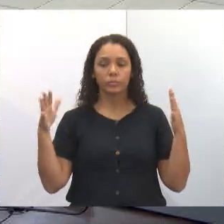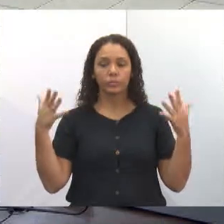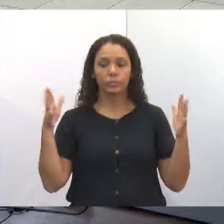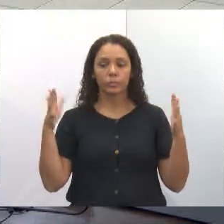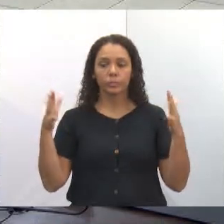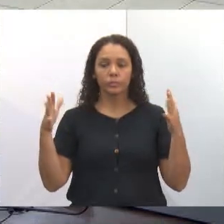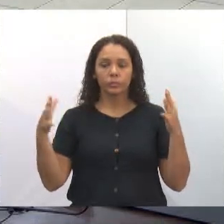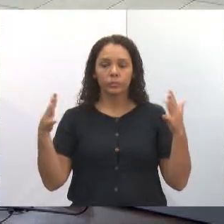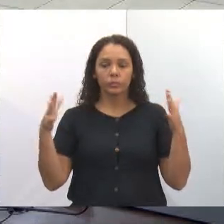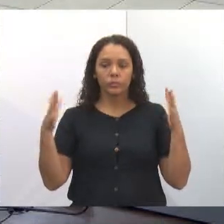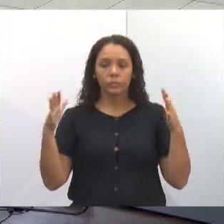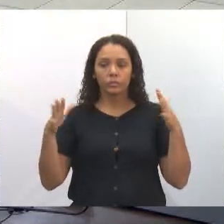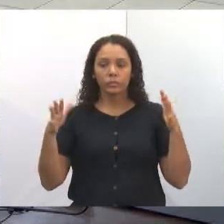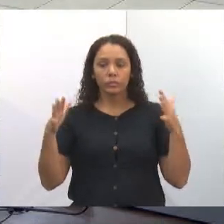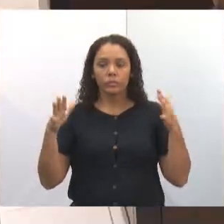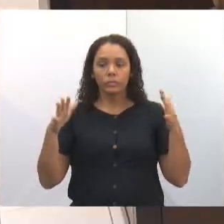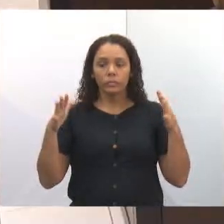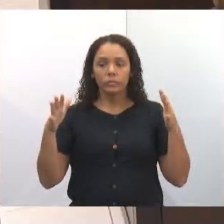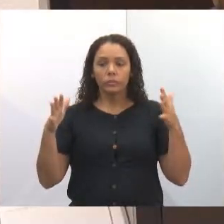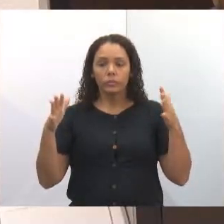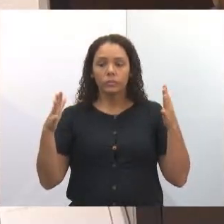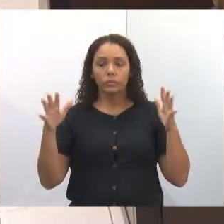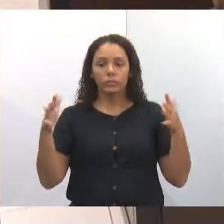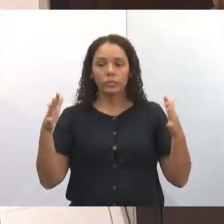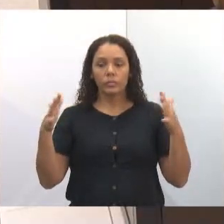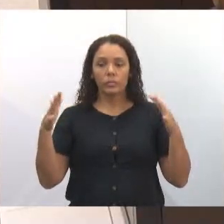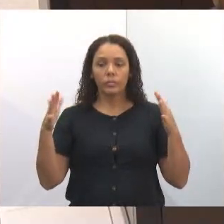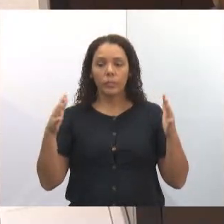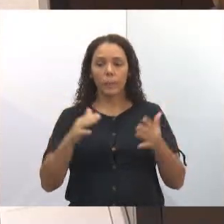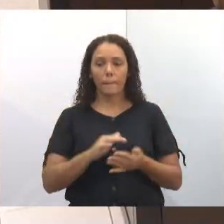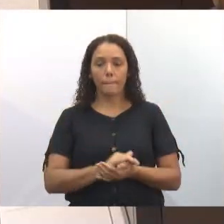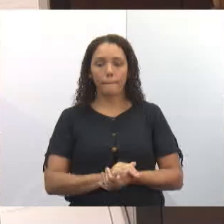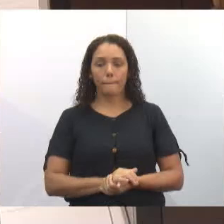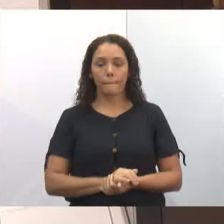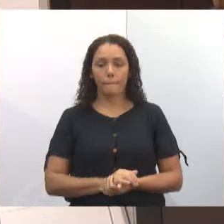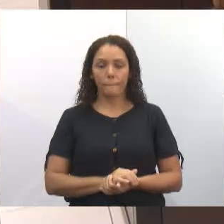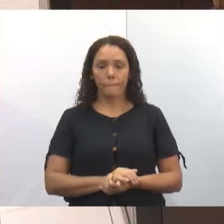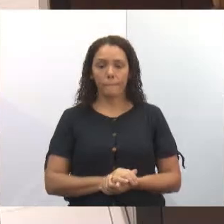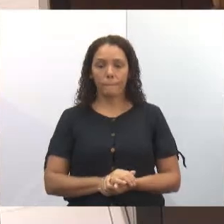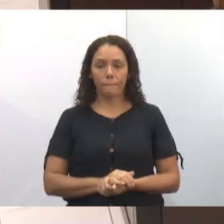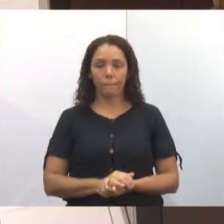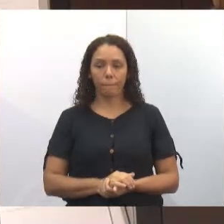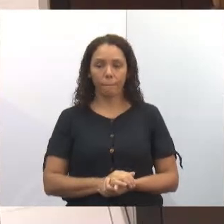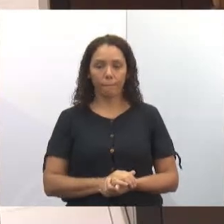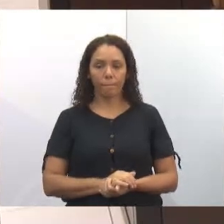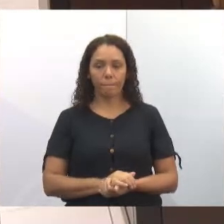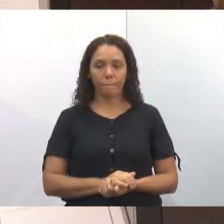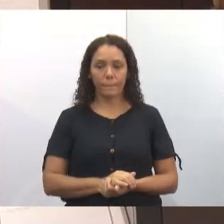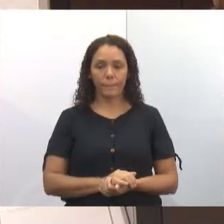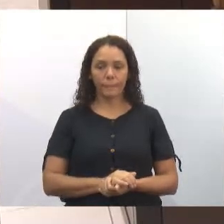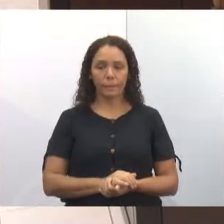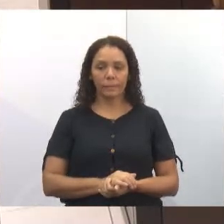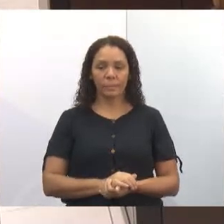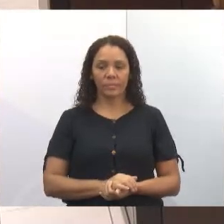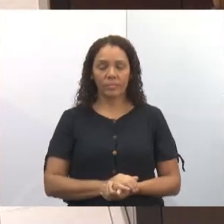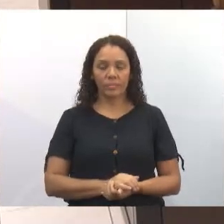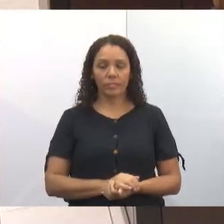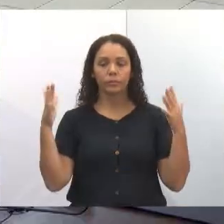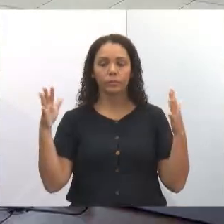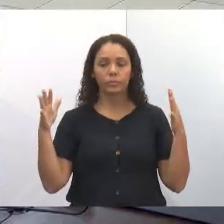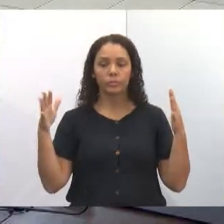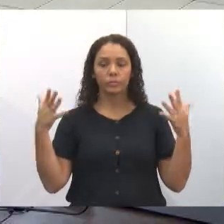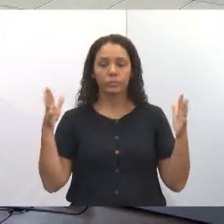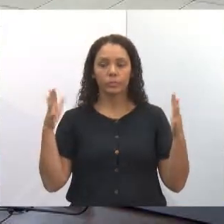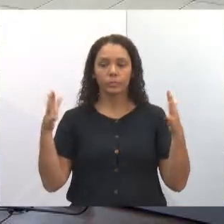projeto, os parlamentares pretendem denominar a atual Rua Sem Saída, localizada no entroncamento da Avenida Davi Lino com a Rua